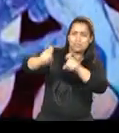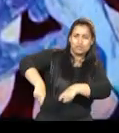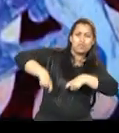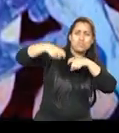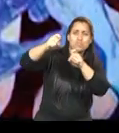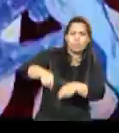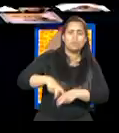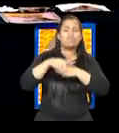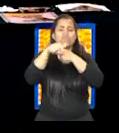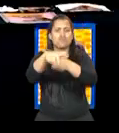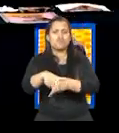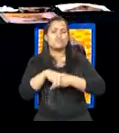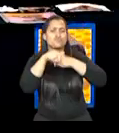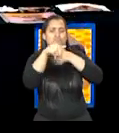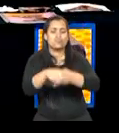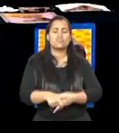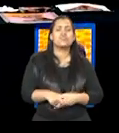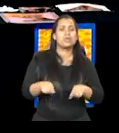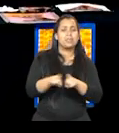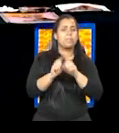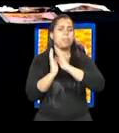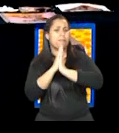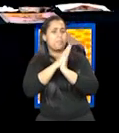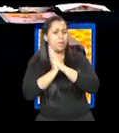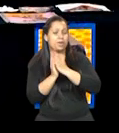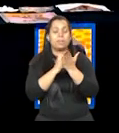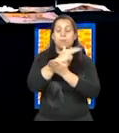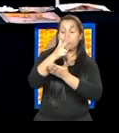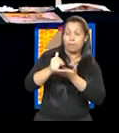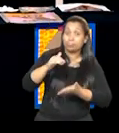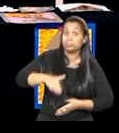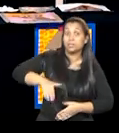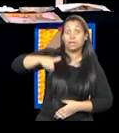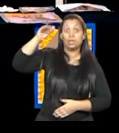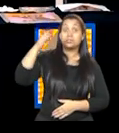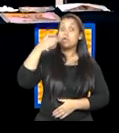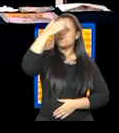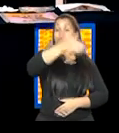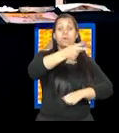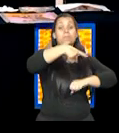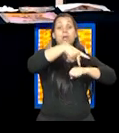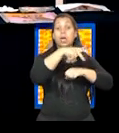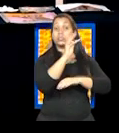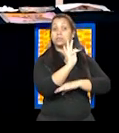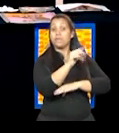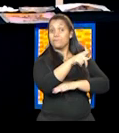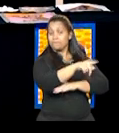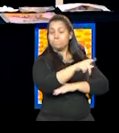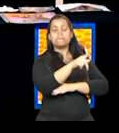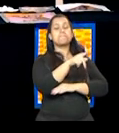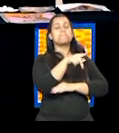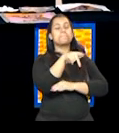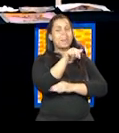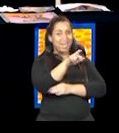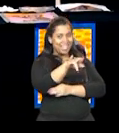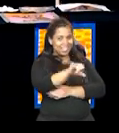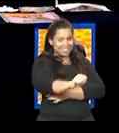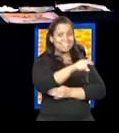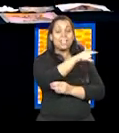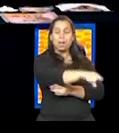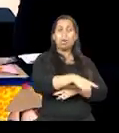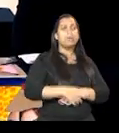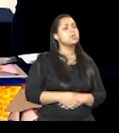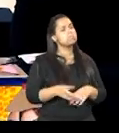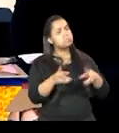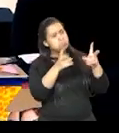cavalos, bonecas. Menino levado, cresceu, foi para Paris. Impressionado com a cidade, registrou o que